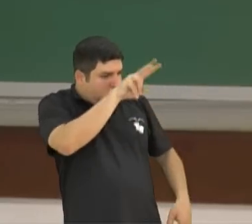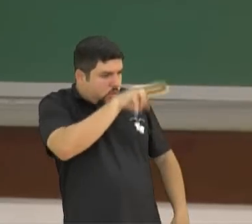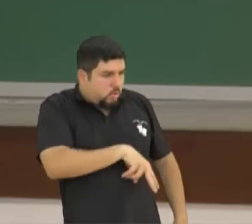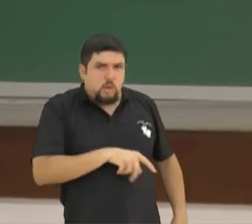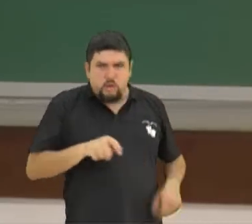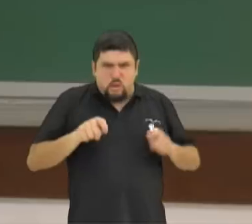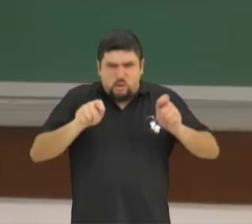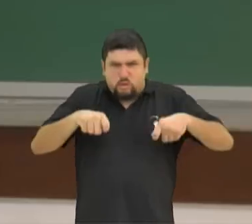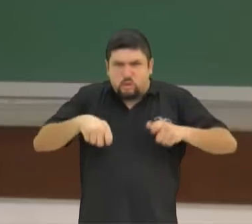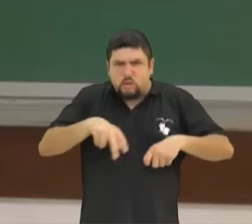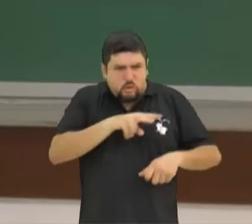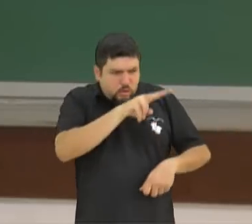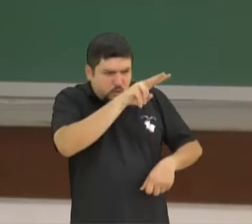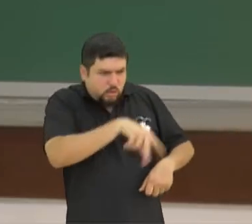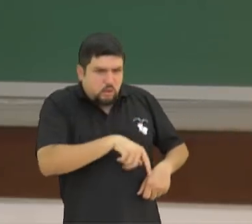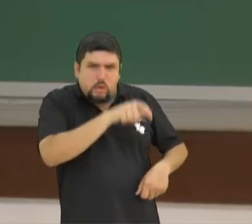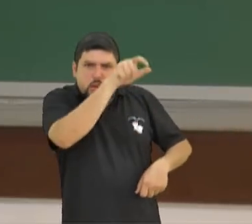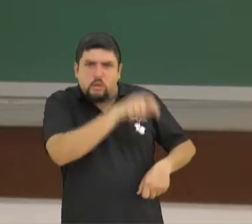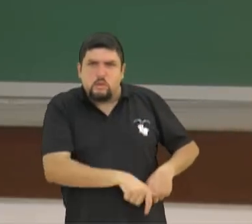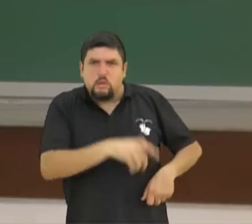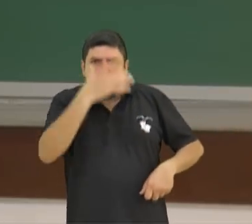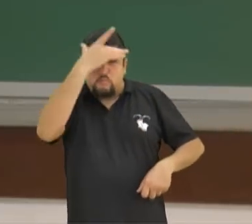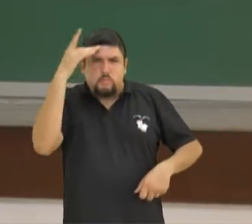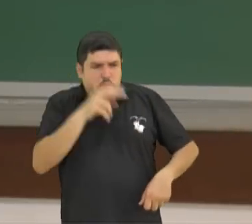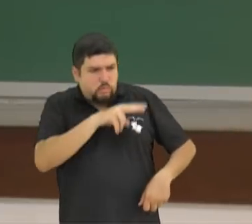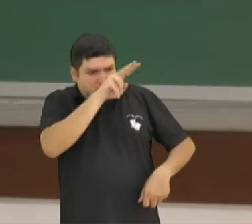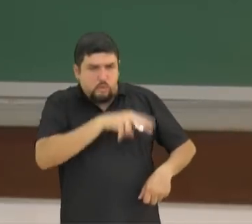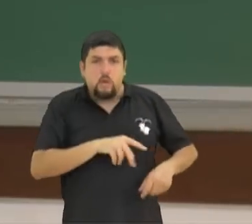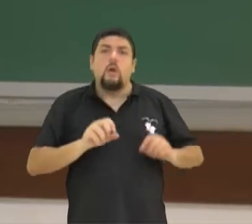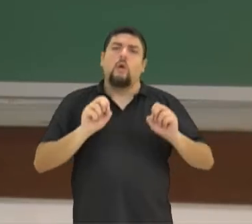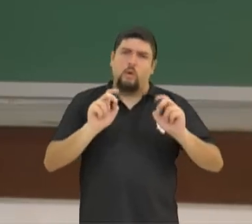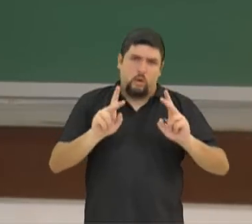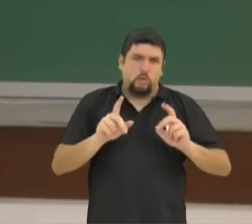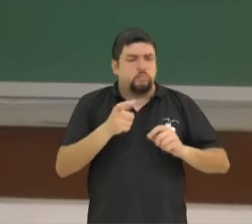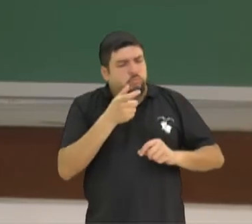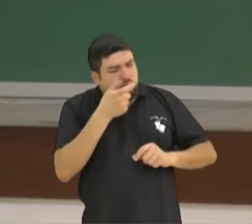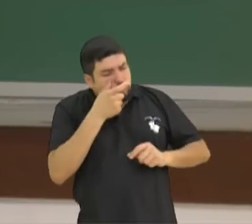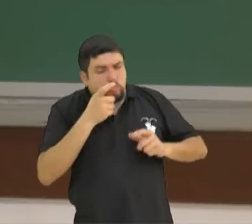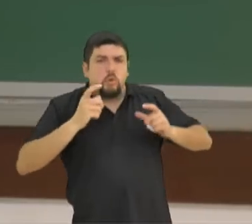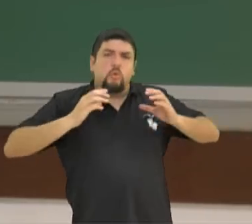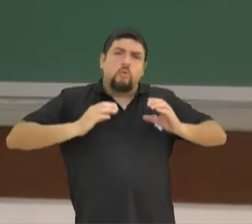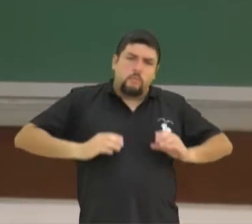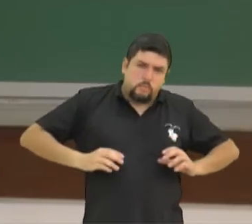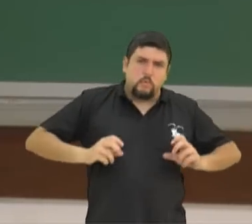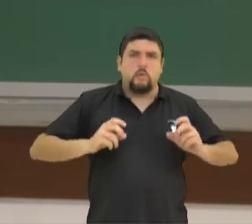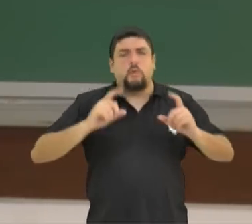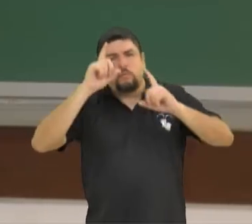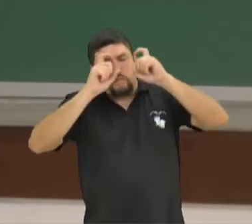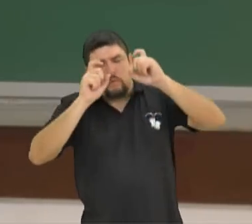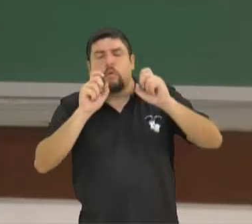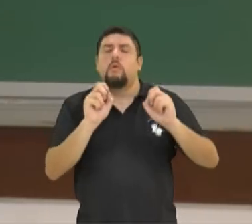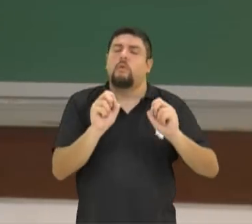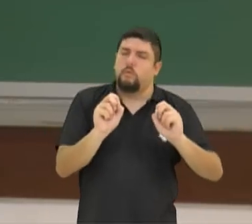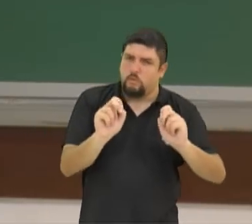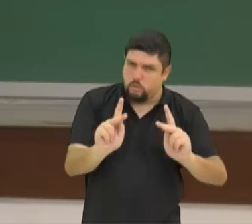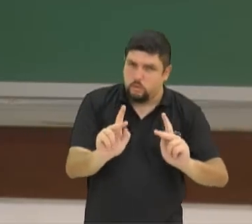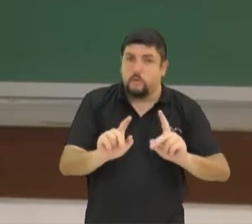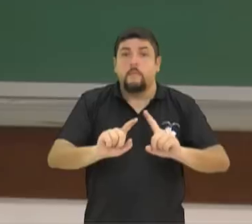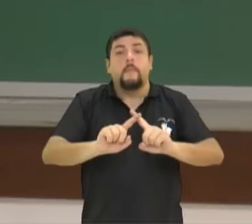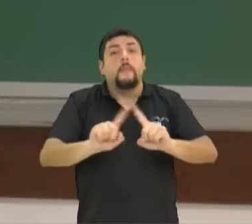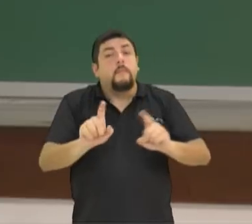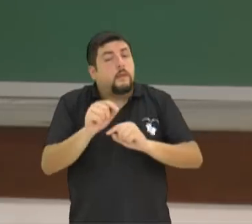pessoa? Né? Poderia até ser possível você ler o comportamento da pessoa, ler a expressão facial da pessoa, né? E a partir daí você